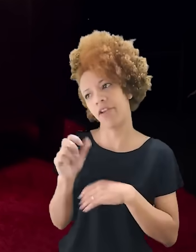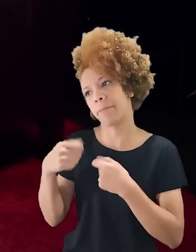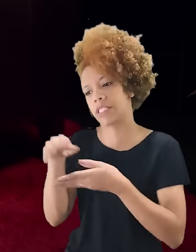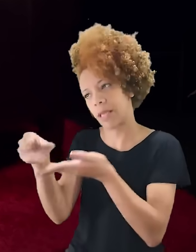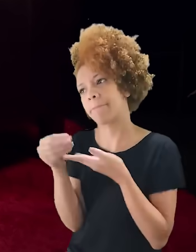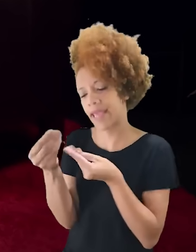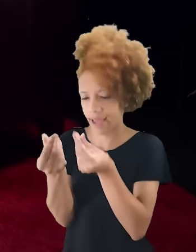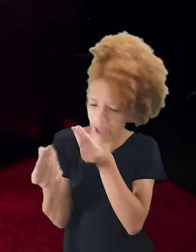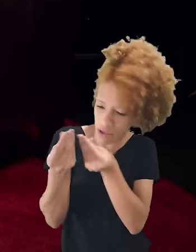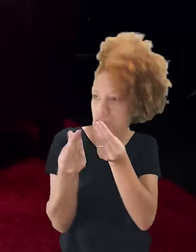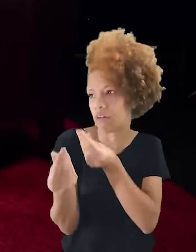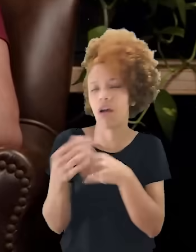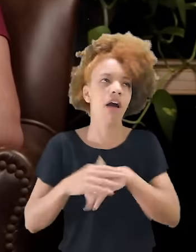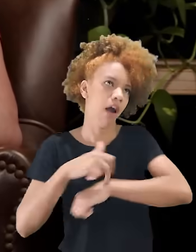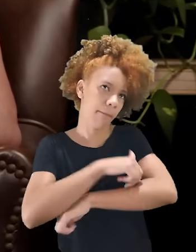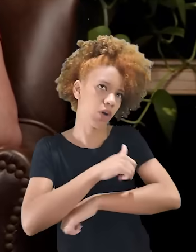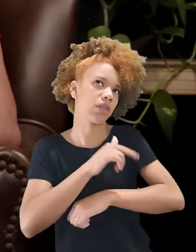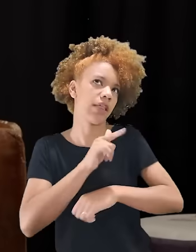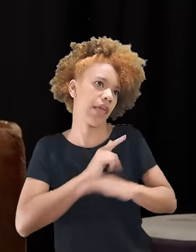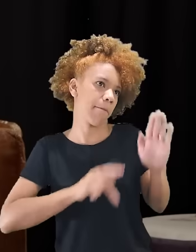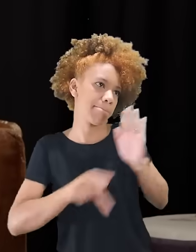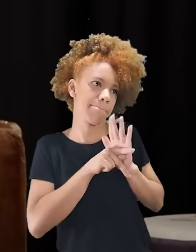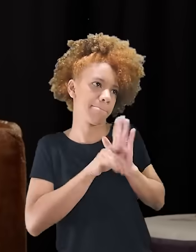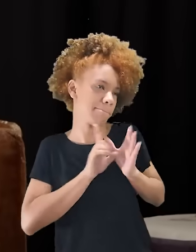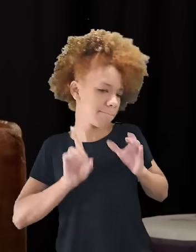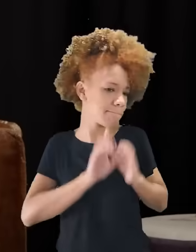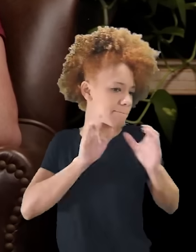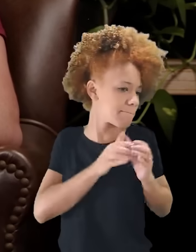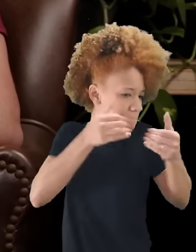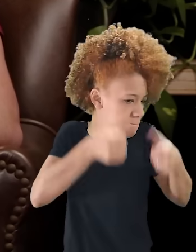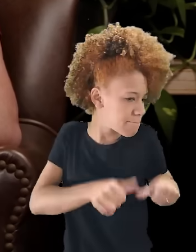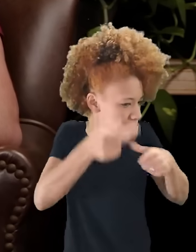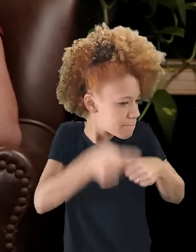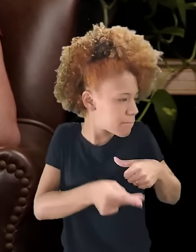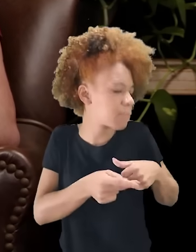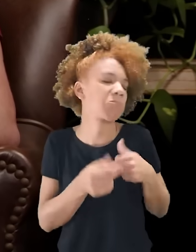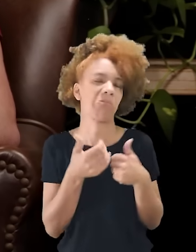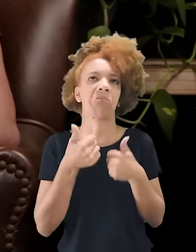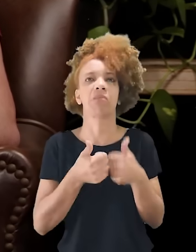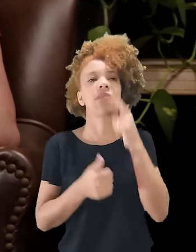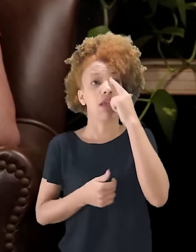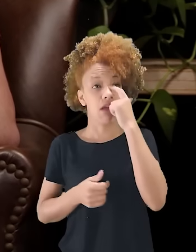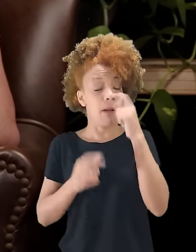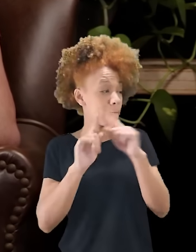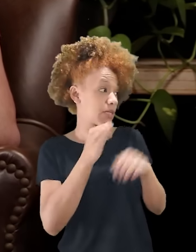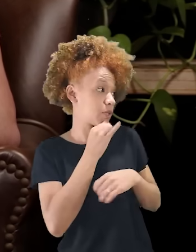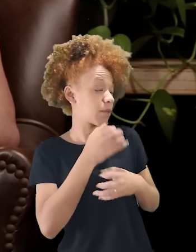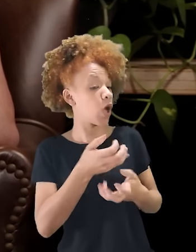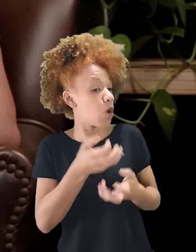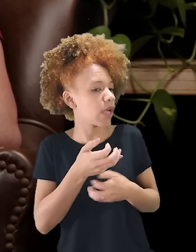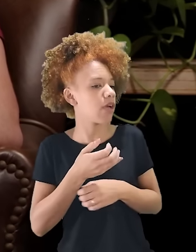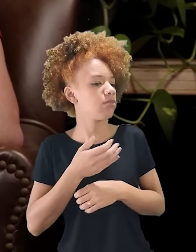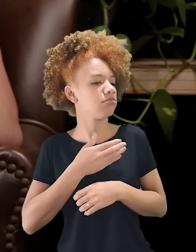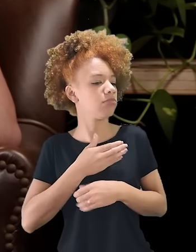exatamente a moda é uma coisa que tem a ver com pertencimento Adorei esse papo que você trouxe então por exemplo eu quero tá na turma da Isabela